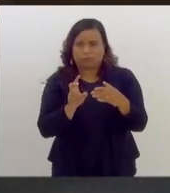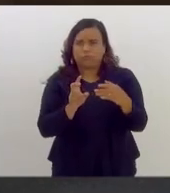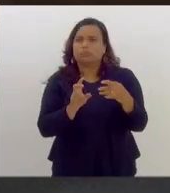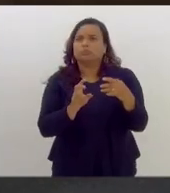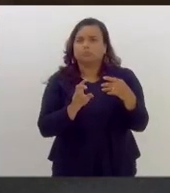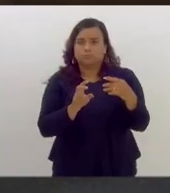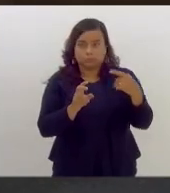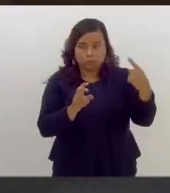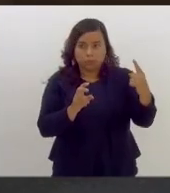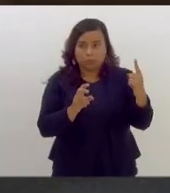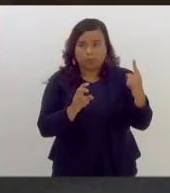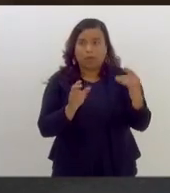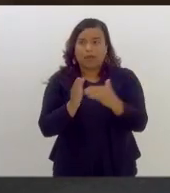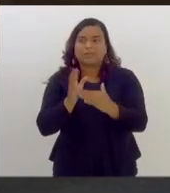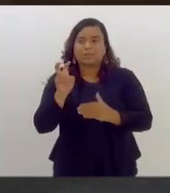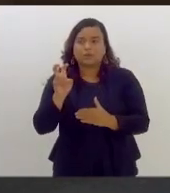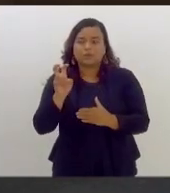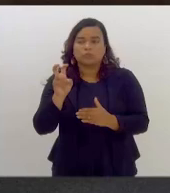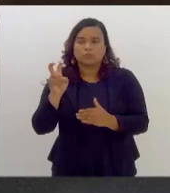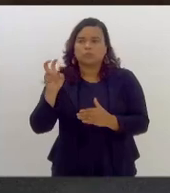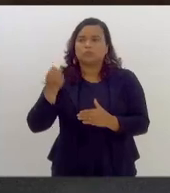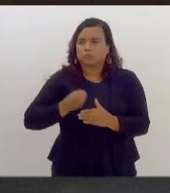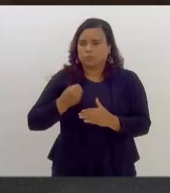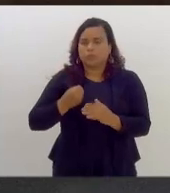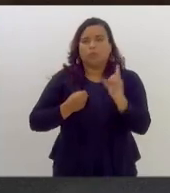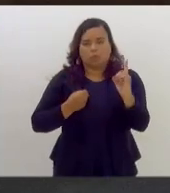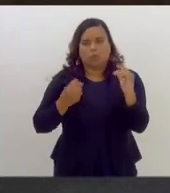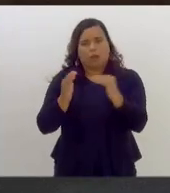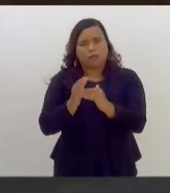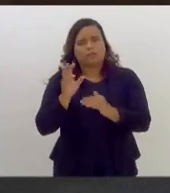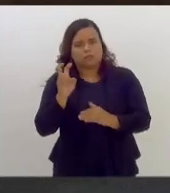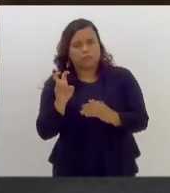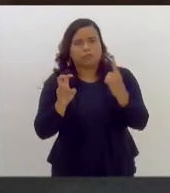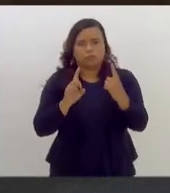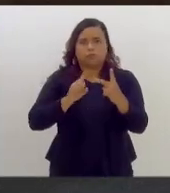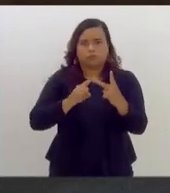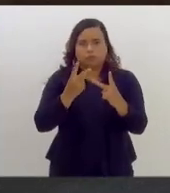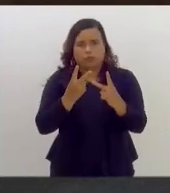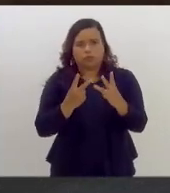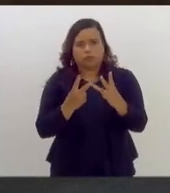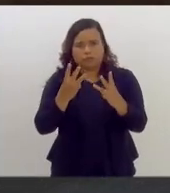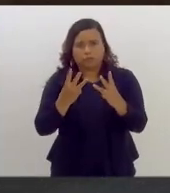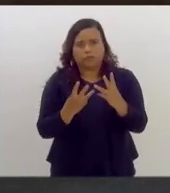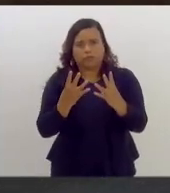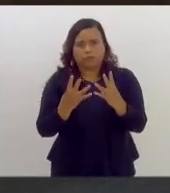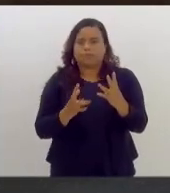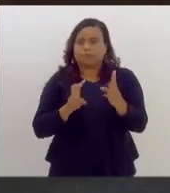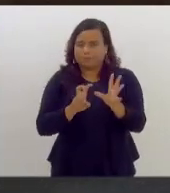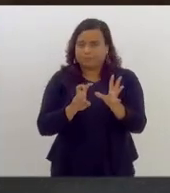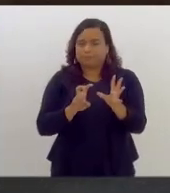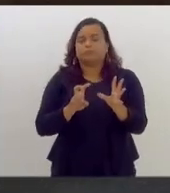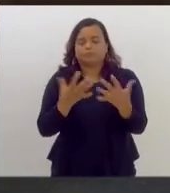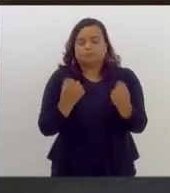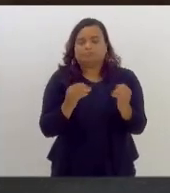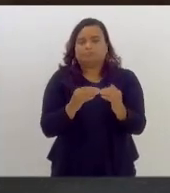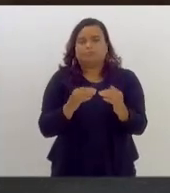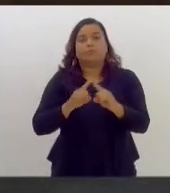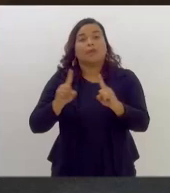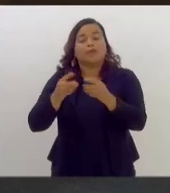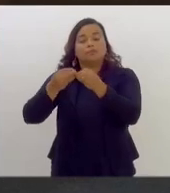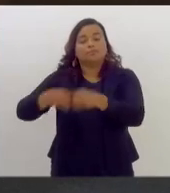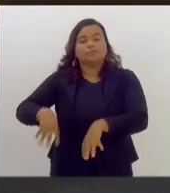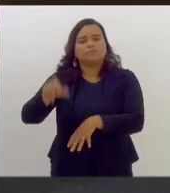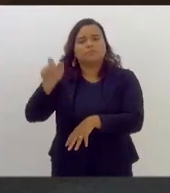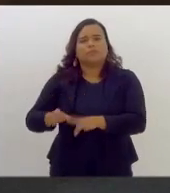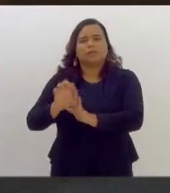5. É isso. Favoráveis às emendas de números 1, 2, 3, 4, 5. Prejudicadas emendas de